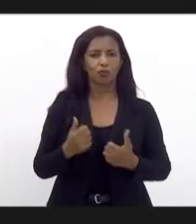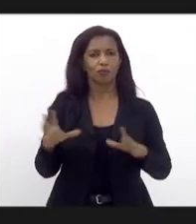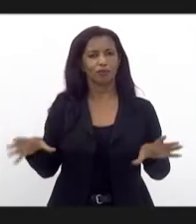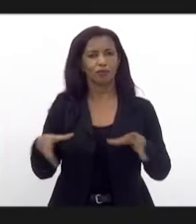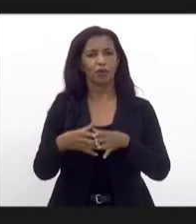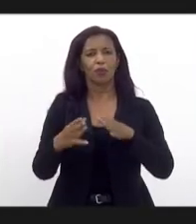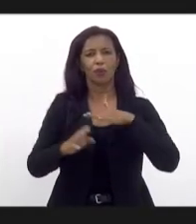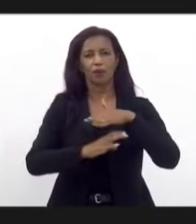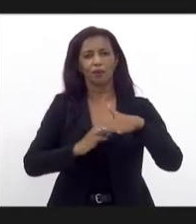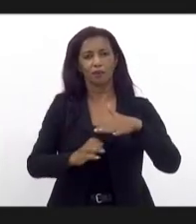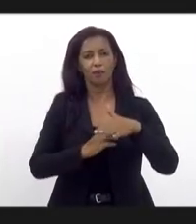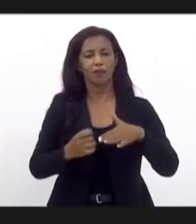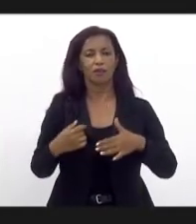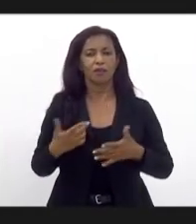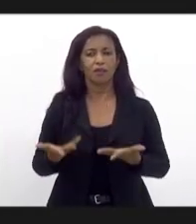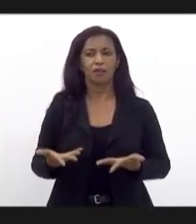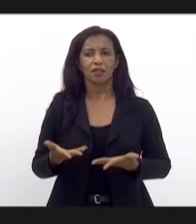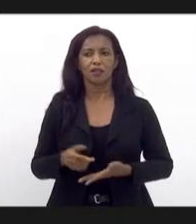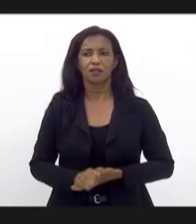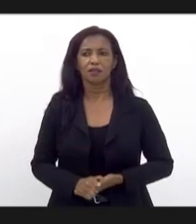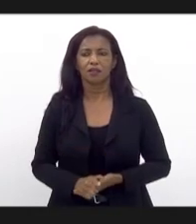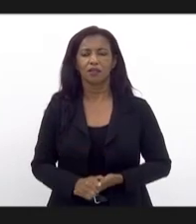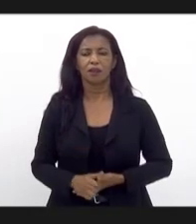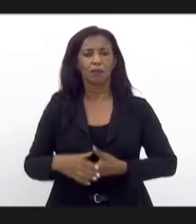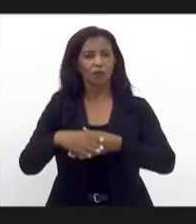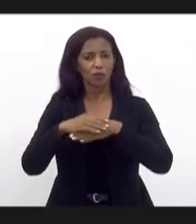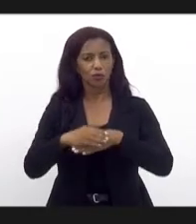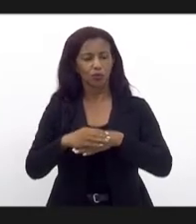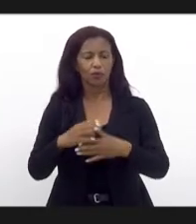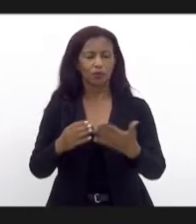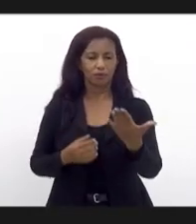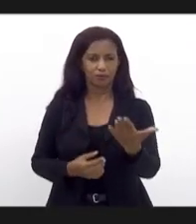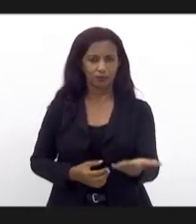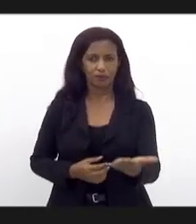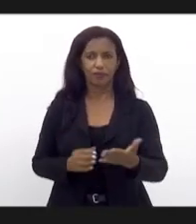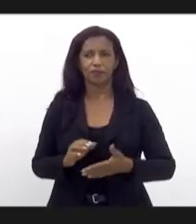estamos presentes, e deixo aqui meus cumprimentos ao senhor,